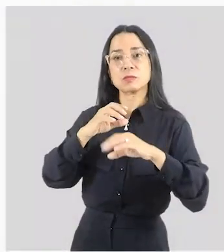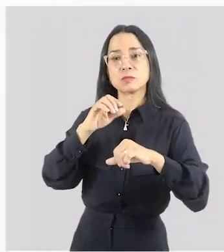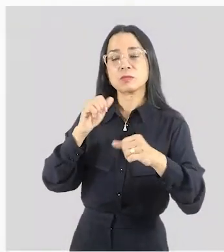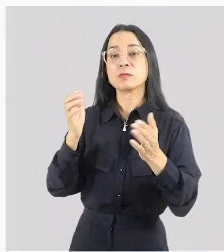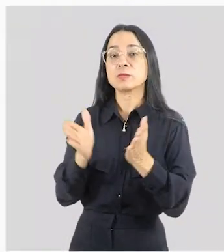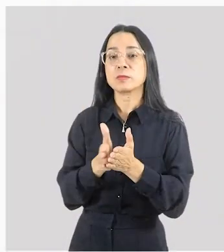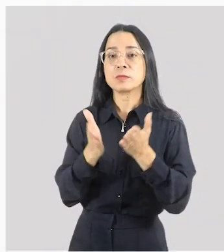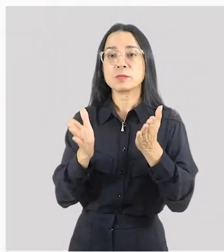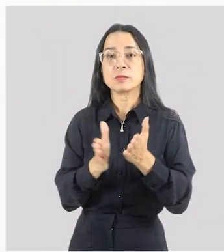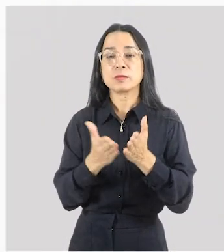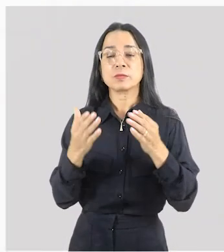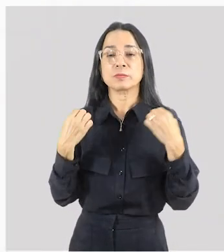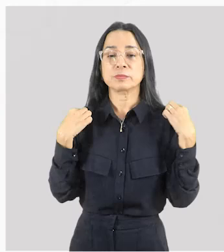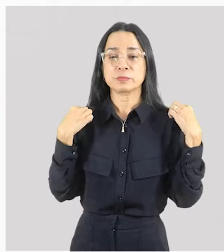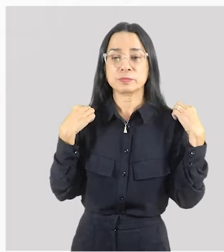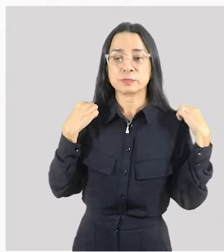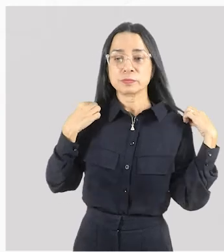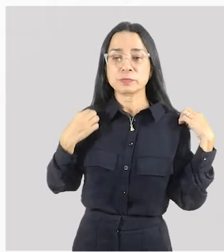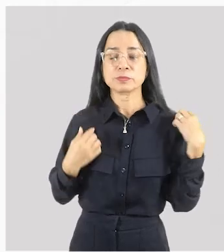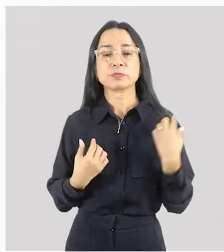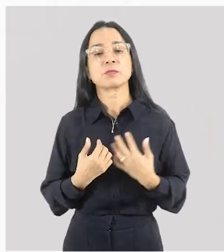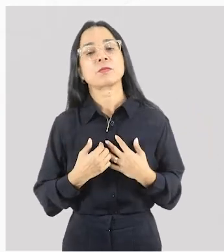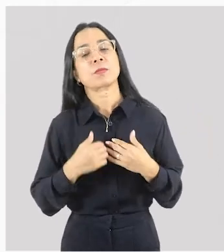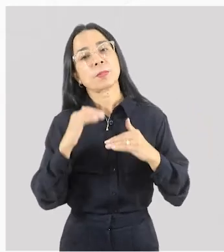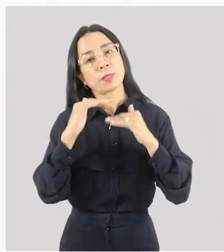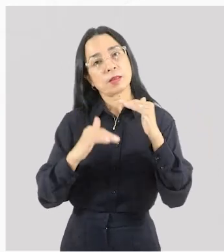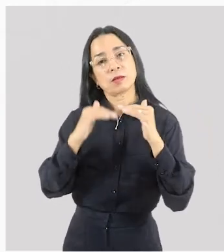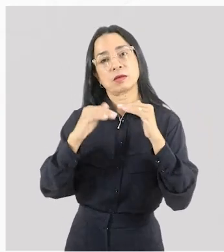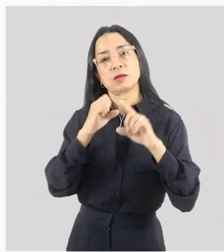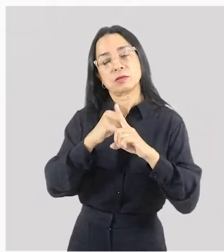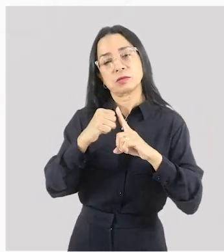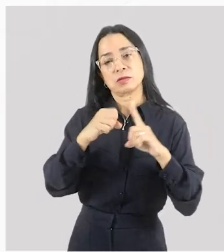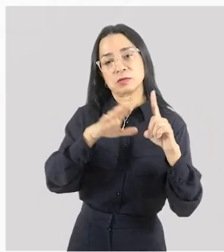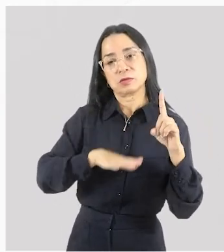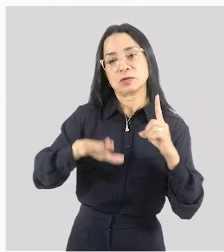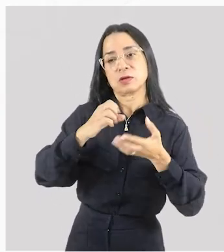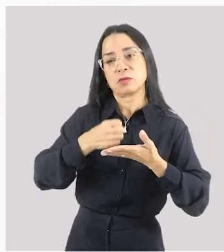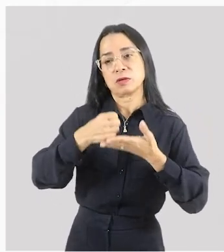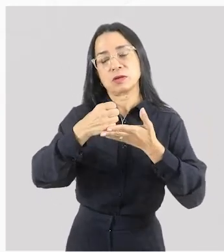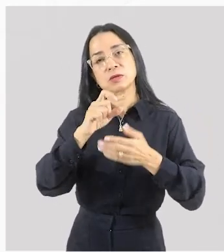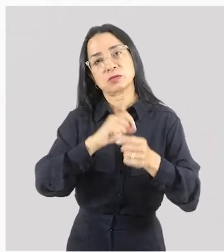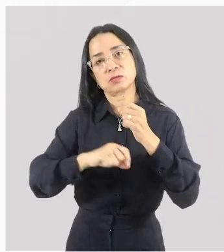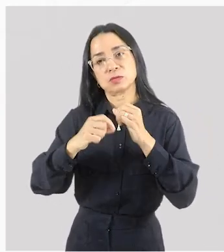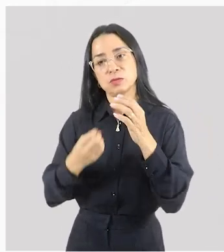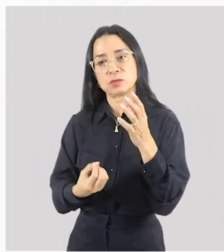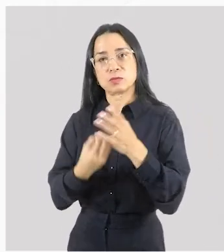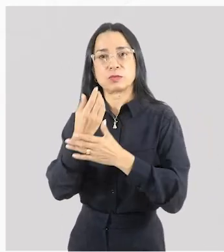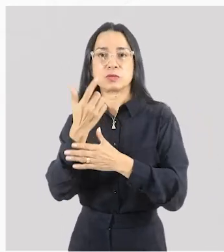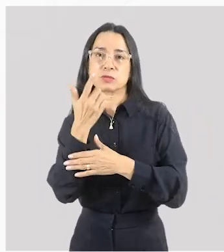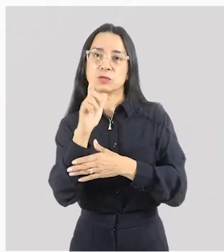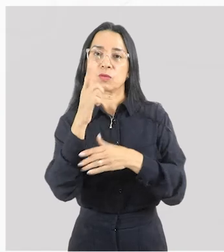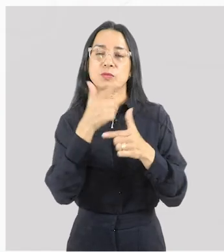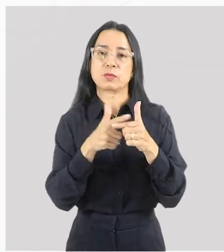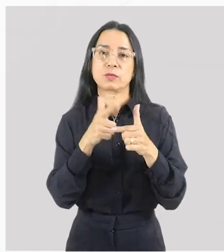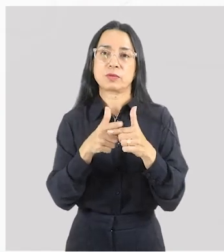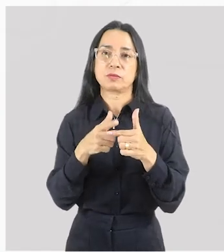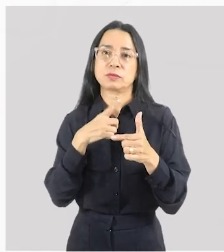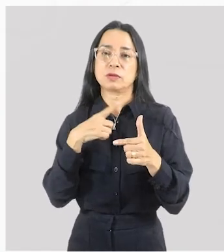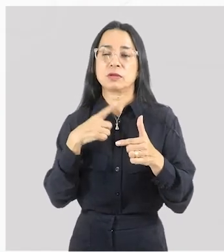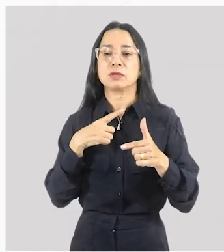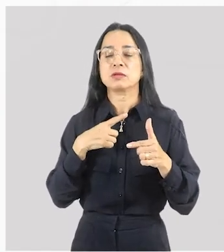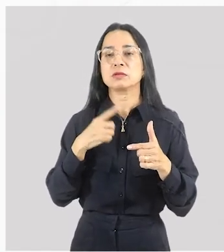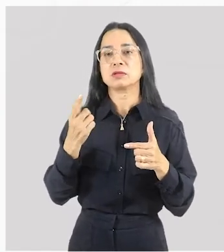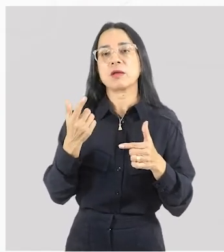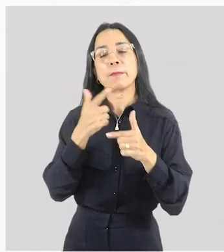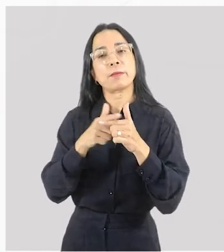A desigualdade social colabora, né, para o surgimento de uma série de outros problemas, como eu te falei. Então tem muito problema